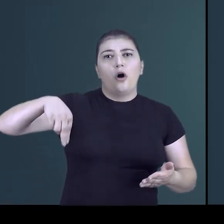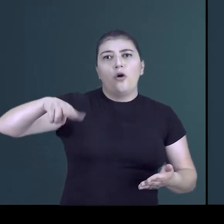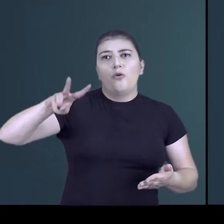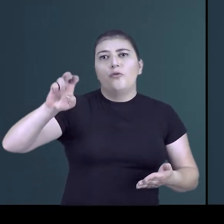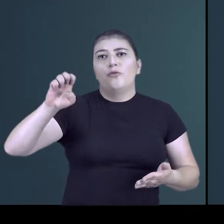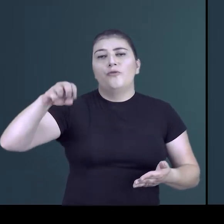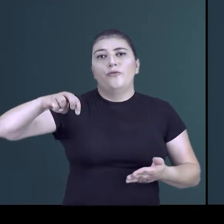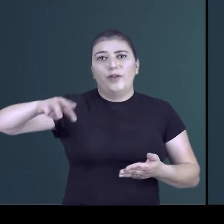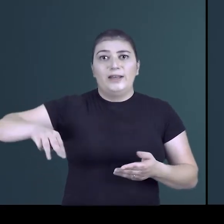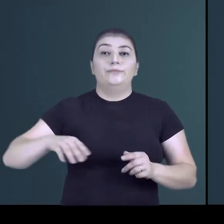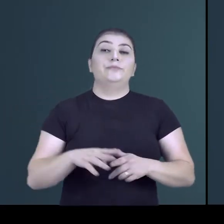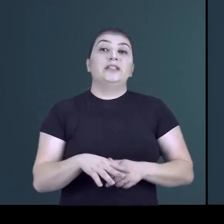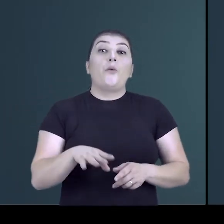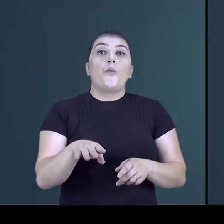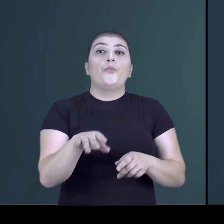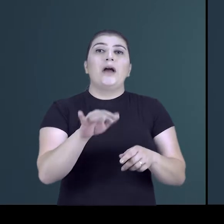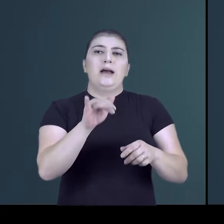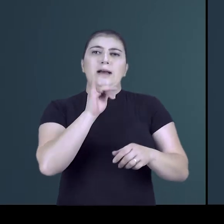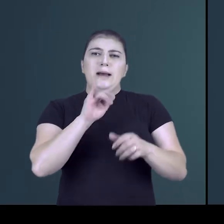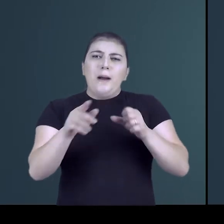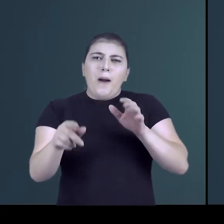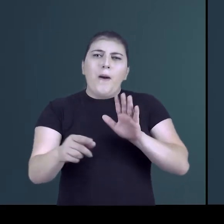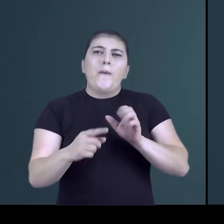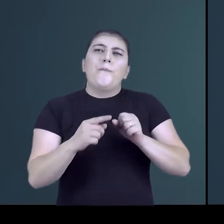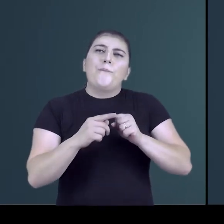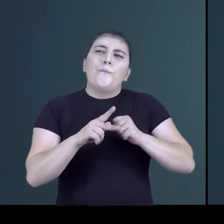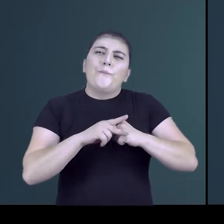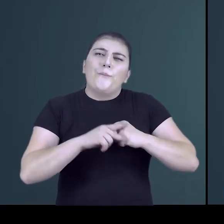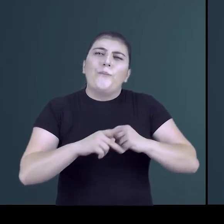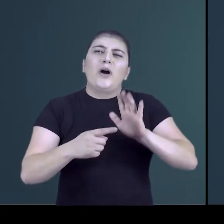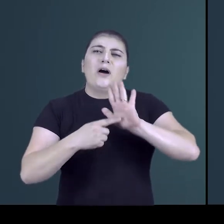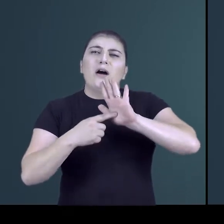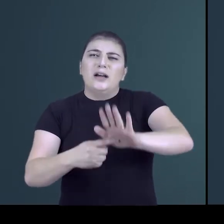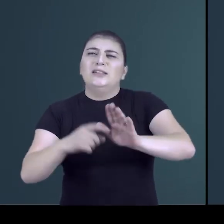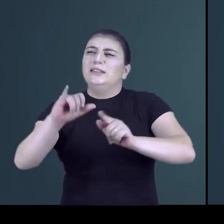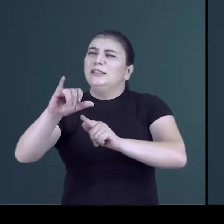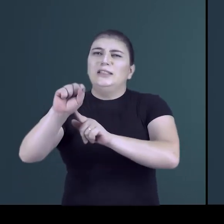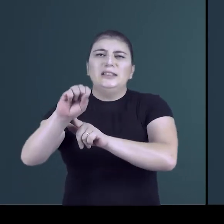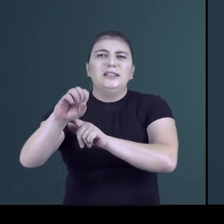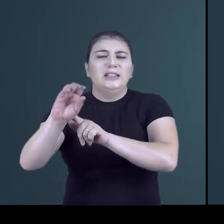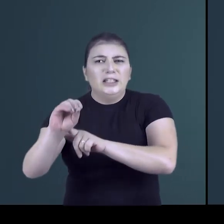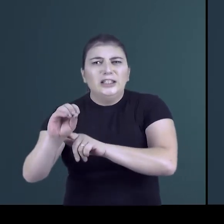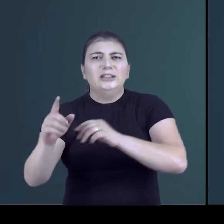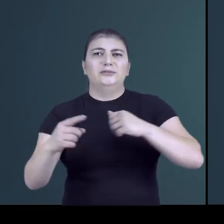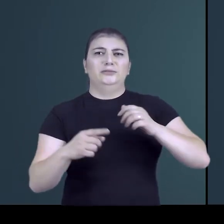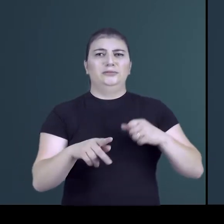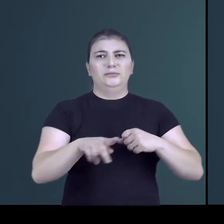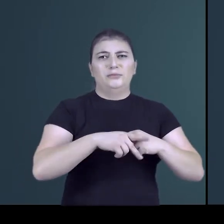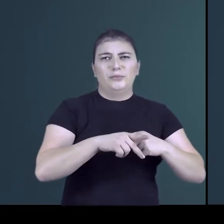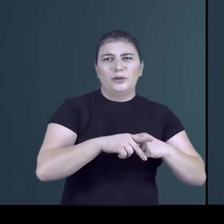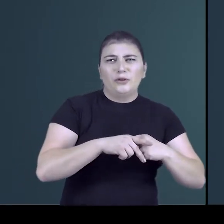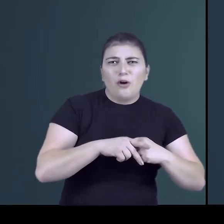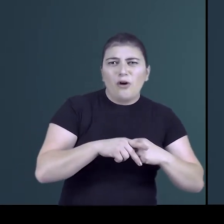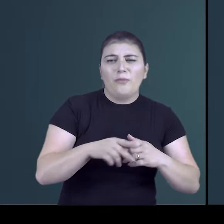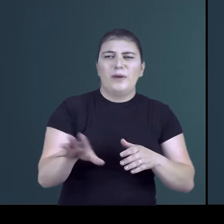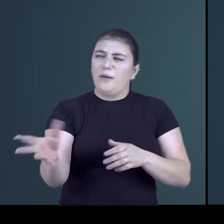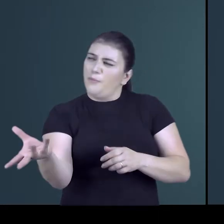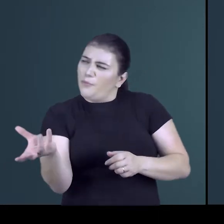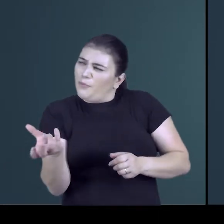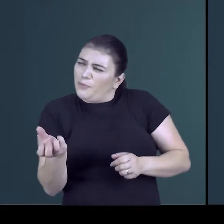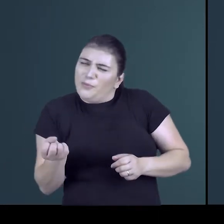pronome demonstrativo, o esta como pronome demonstrativo e atraímos, puxamos o pronome